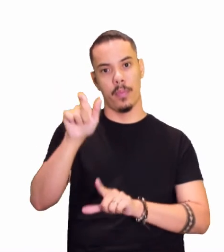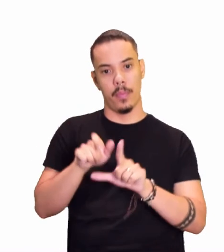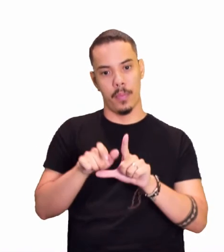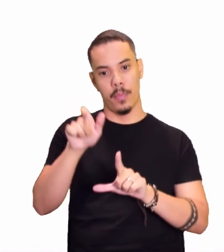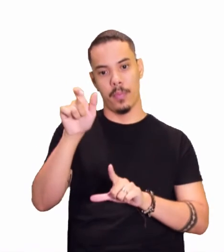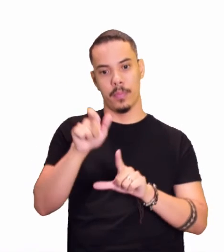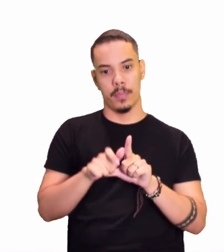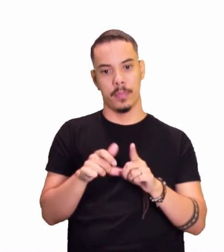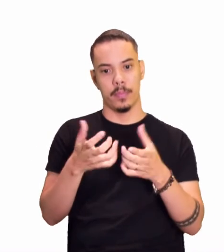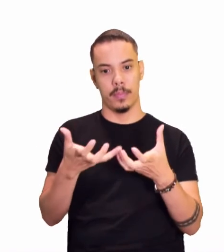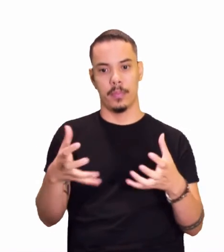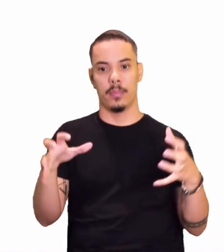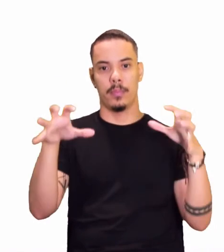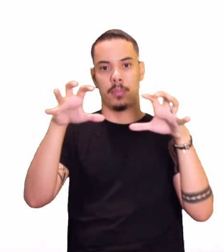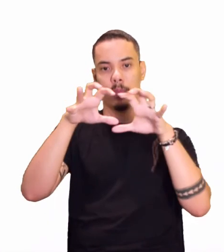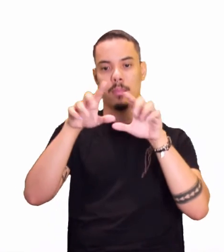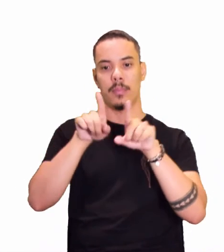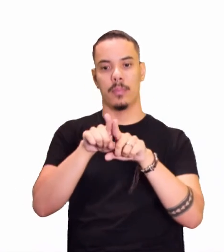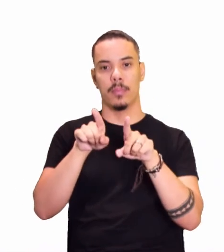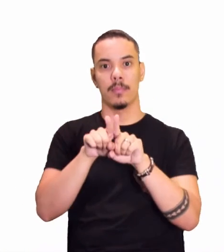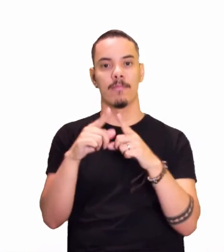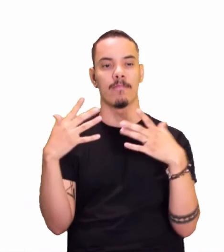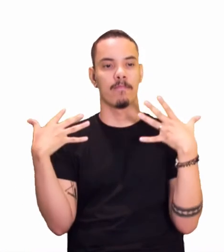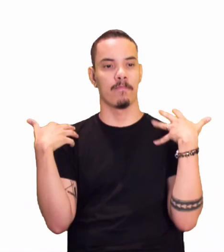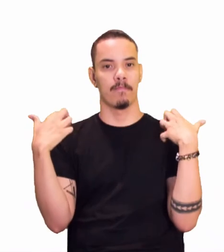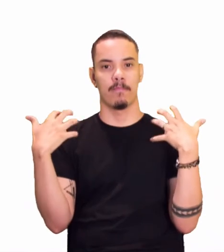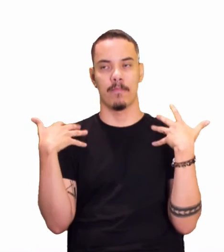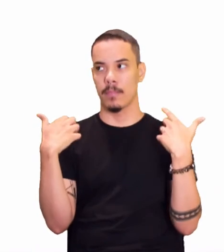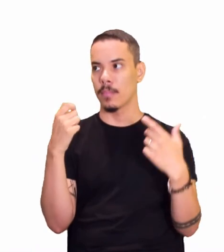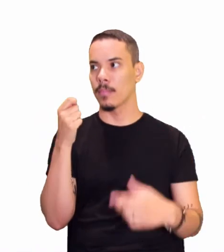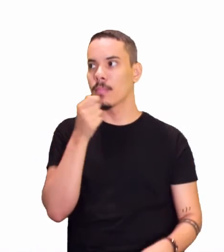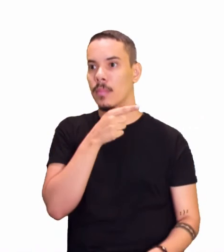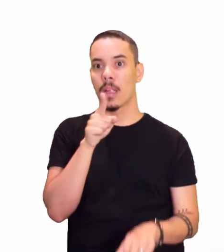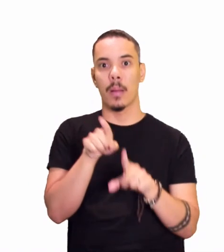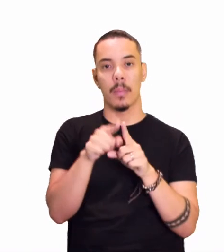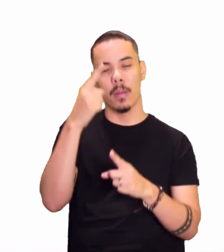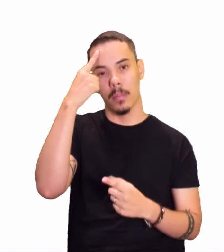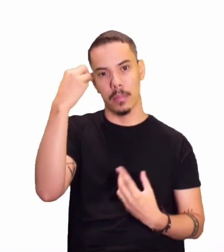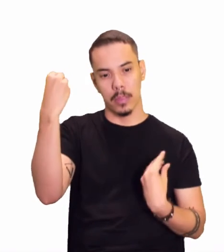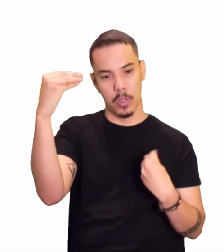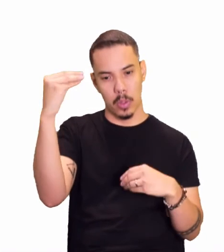personagens caricaturadas e alegóricas, retrato